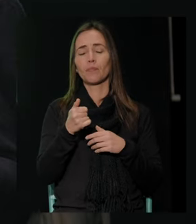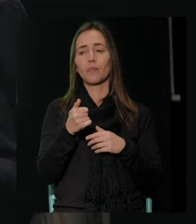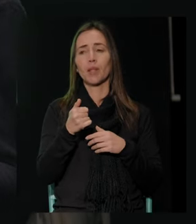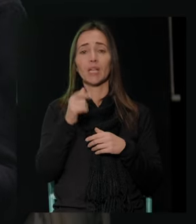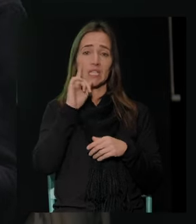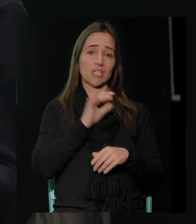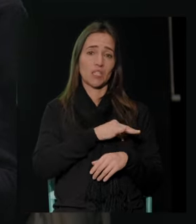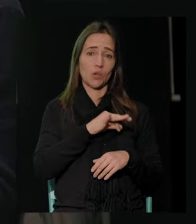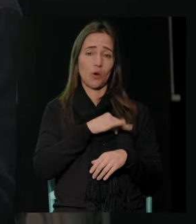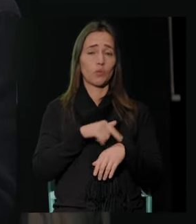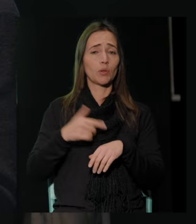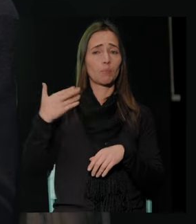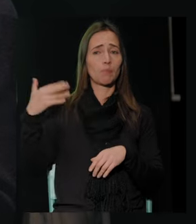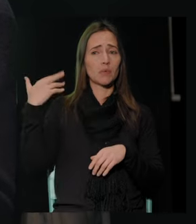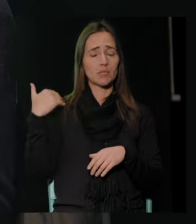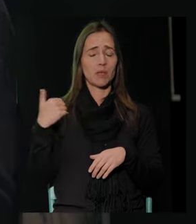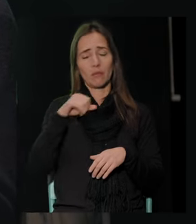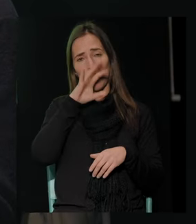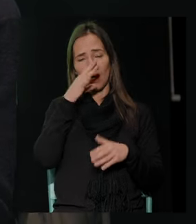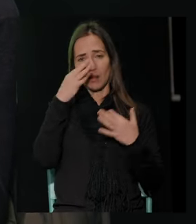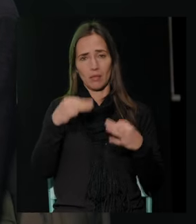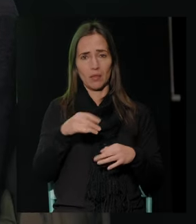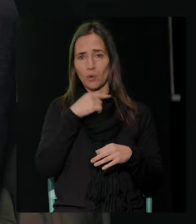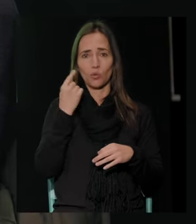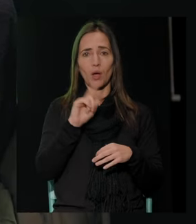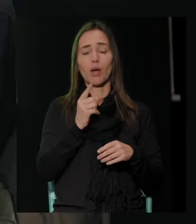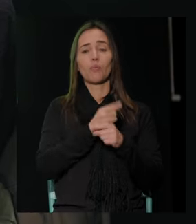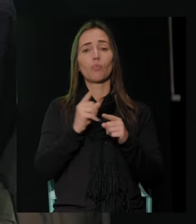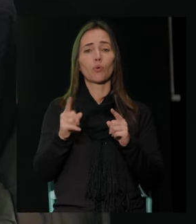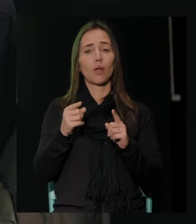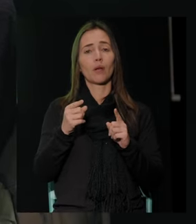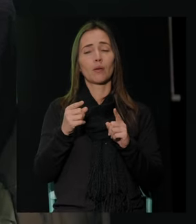E é uma senhora com um passado absolutamente inacreditável, porque